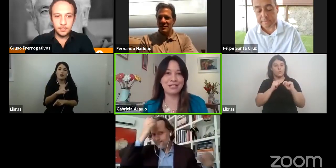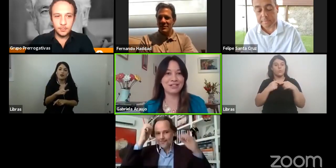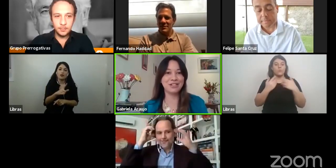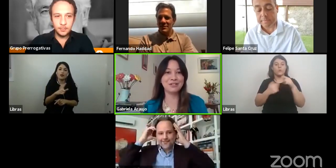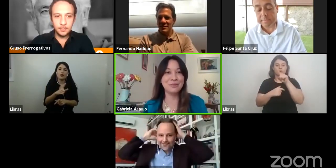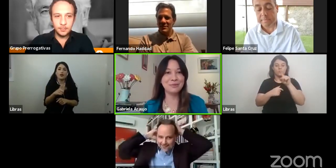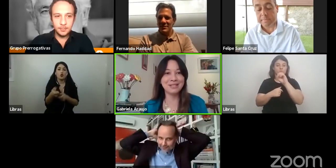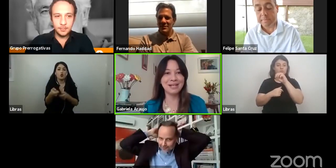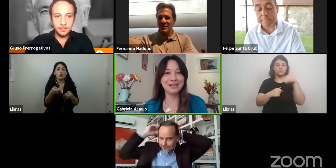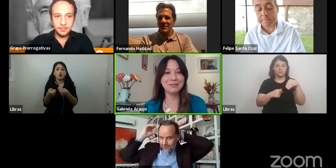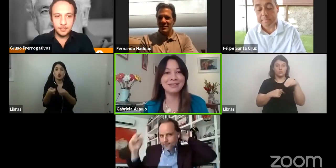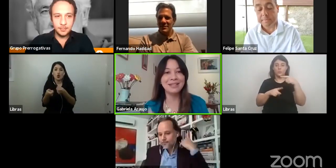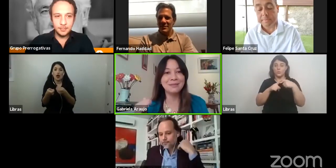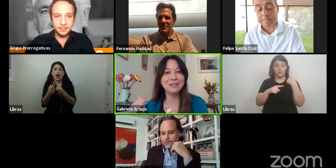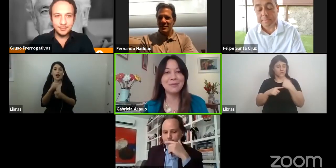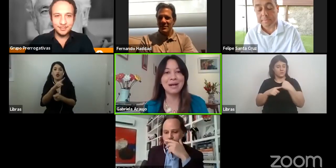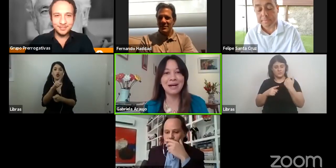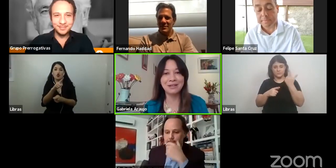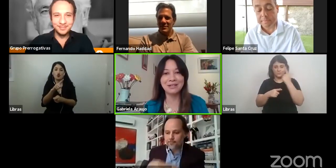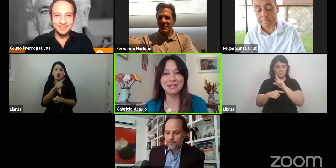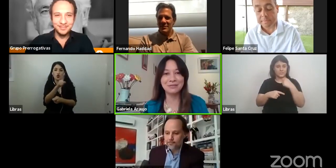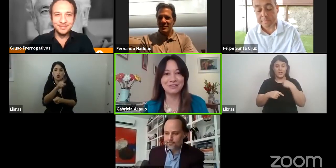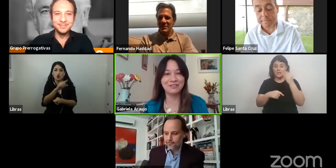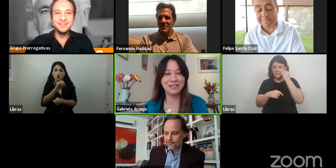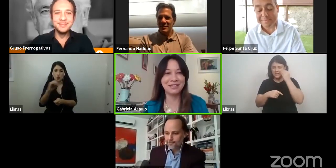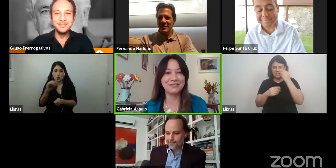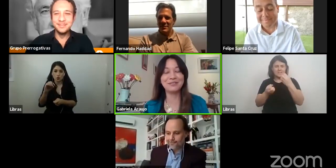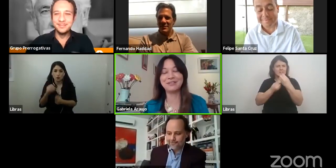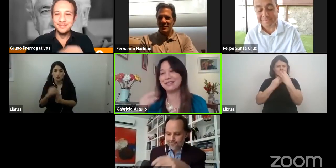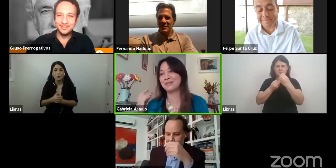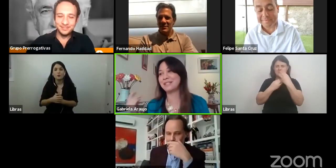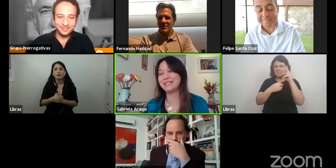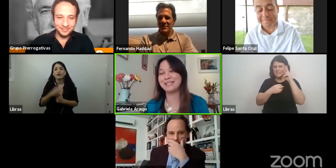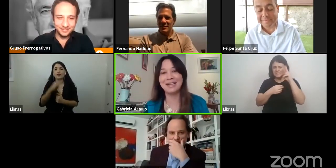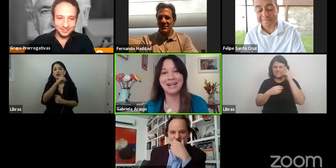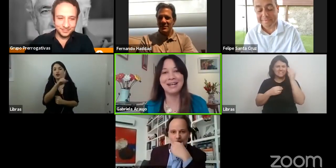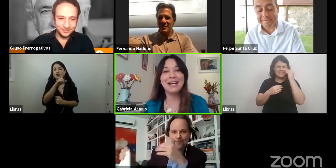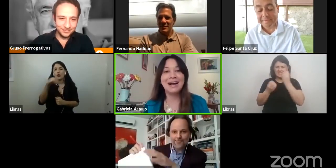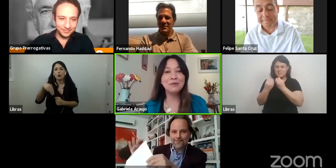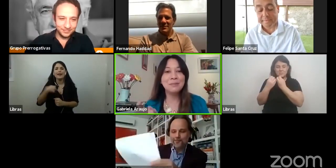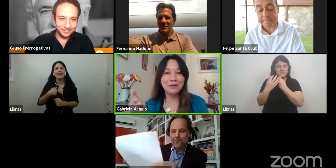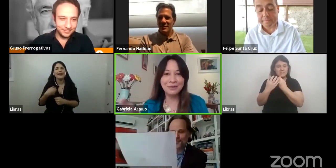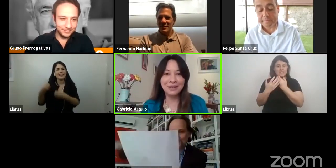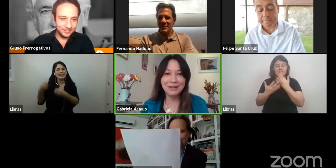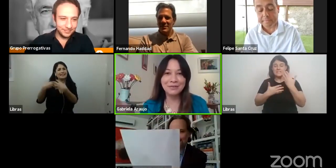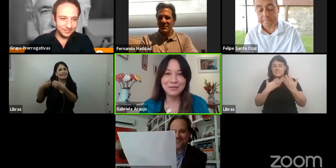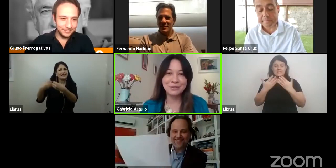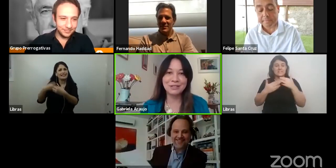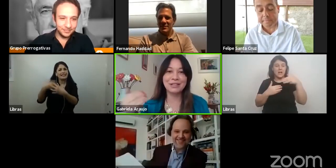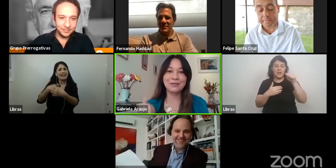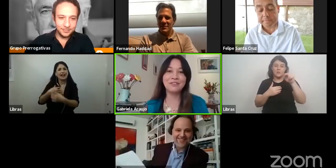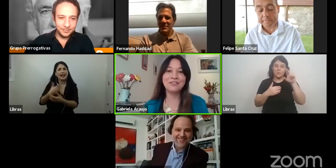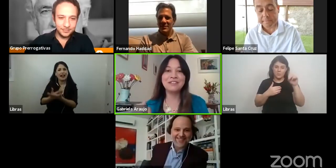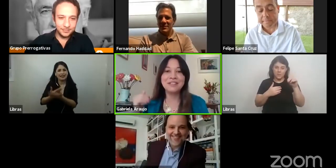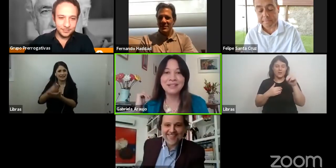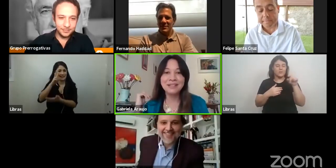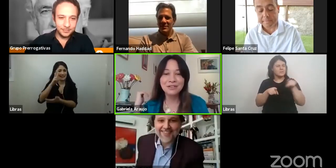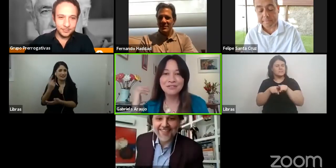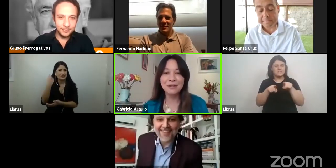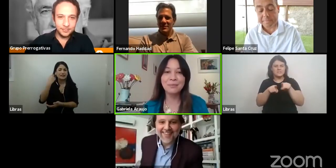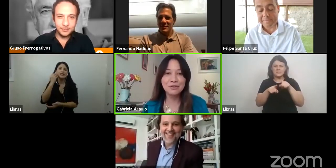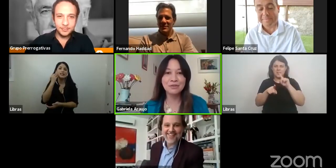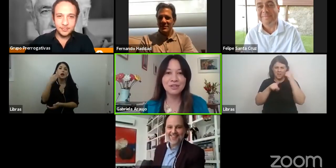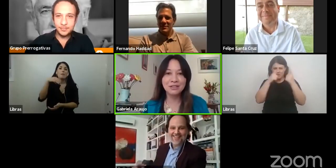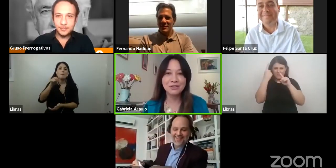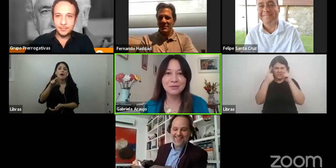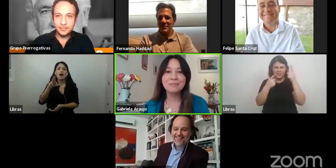Zoom, porque a gente não consegue. Eu tentei, ele me deu uma aula na segunda-feira, ficou tentando me ensinar, aí o Marco Aurélio, nosso coordenador, fica inventando de